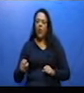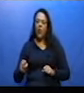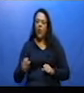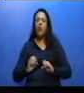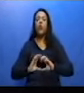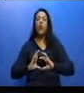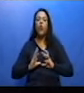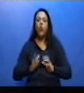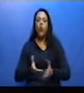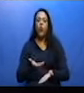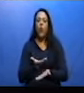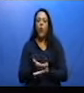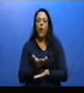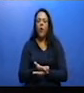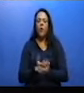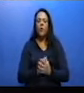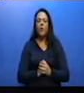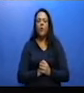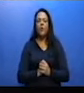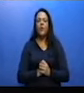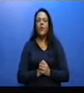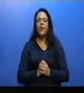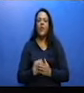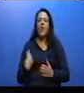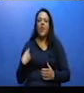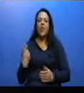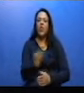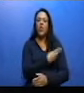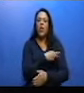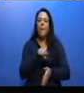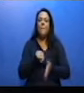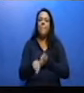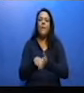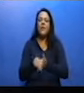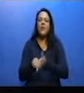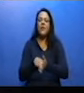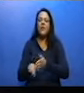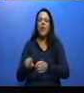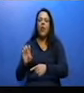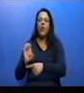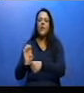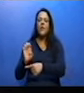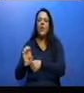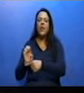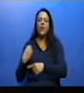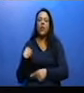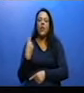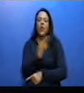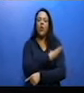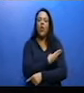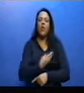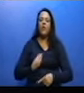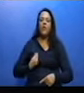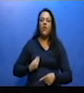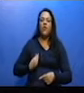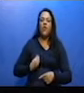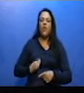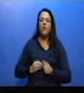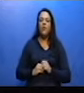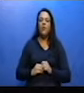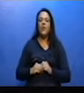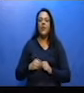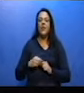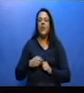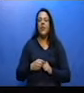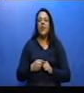2, nós iremos fazer uma pesquisa sobre o estado que moramos. Todos já sabem o estado